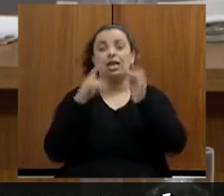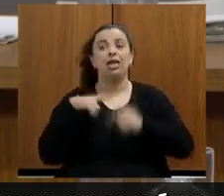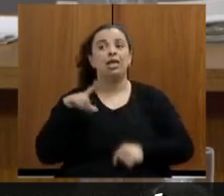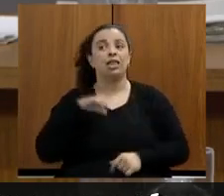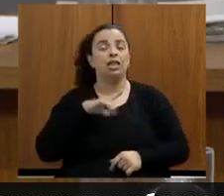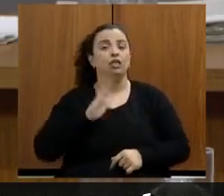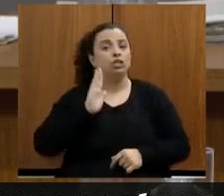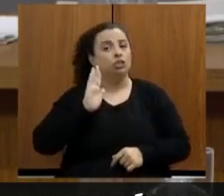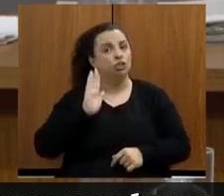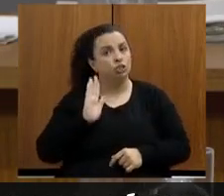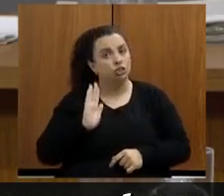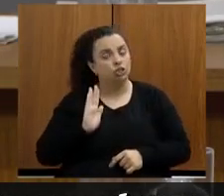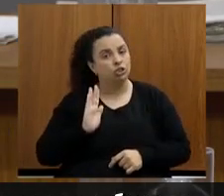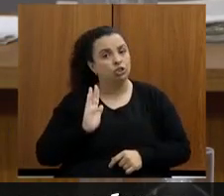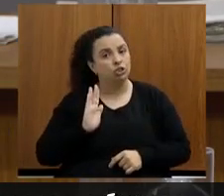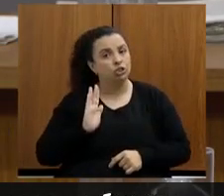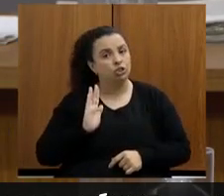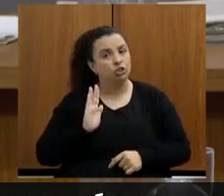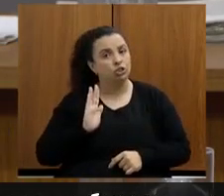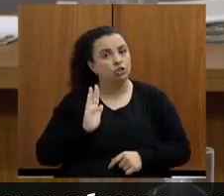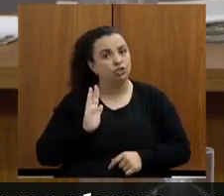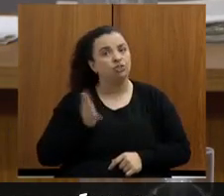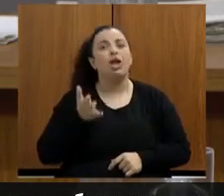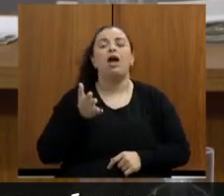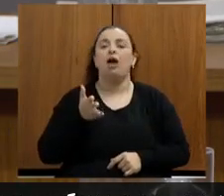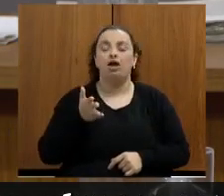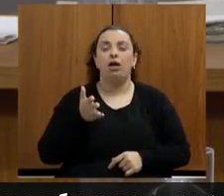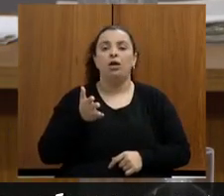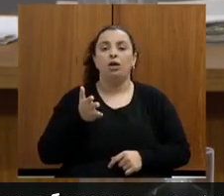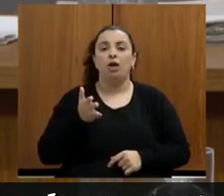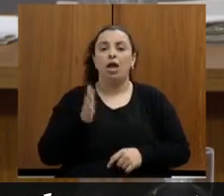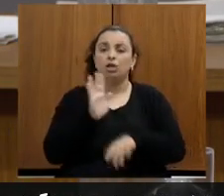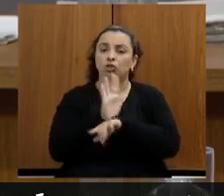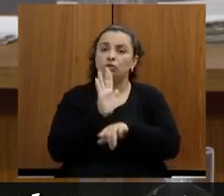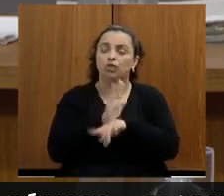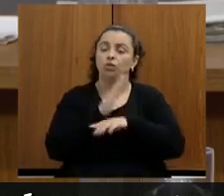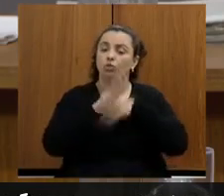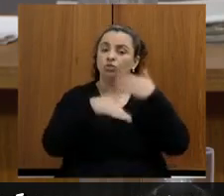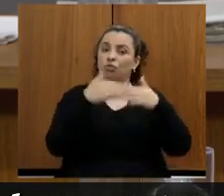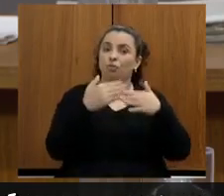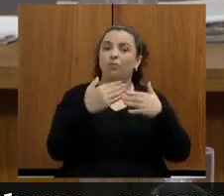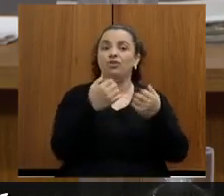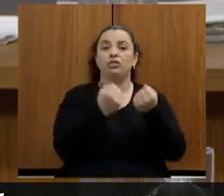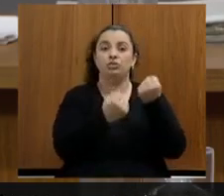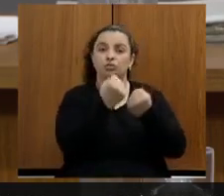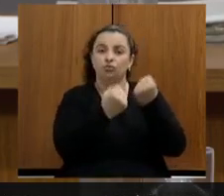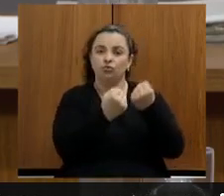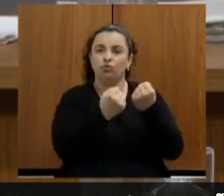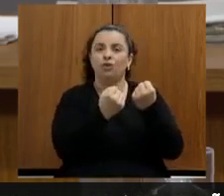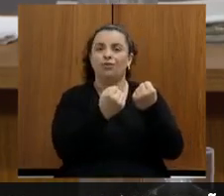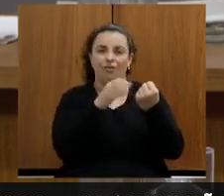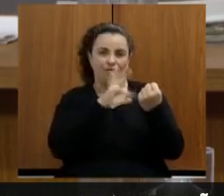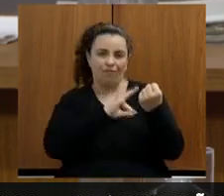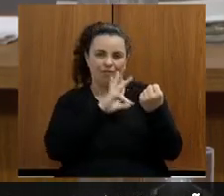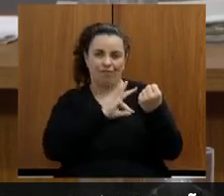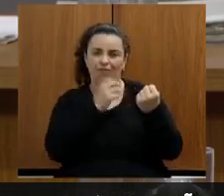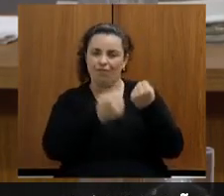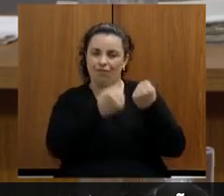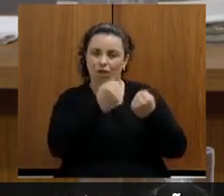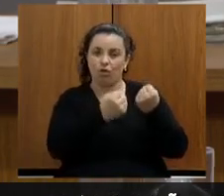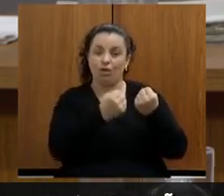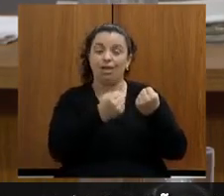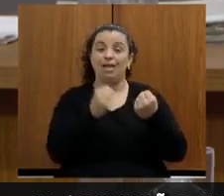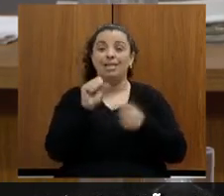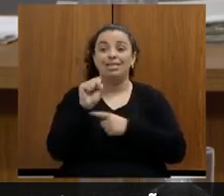contribuído na no desenvolvimento de viaturas semi blindadas que a polícia rodoviária já